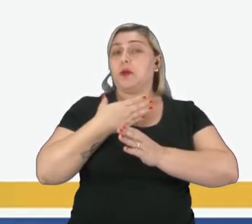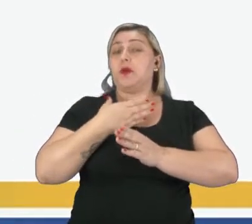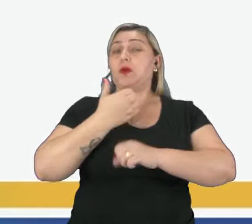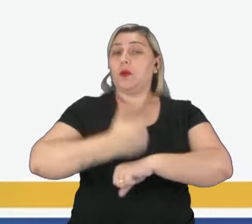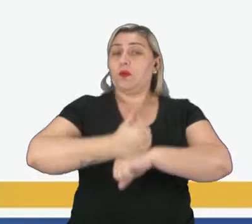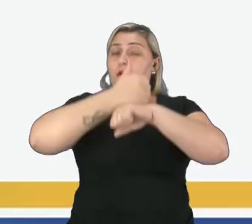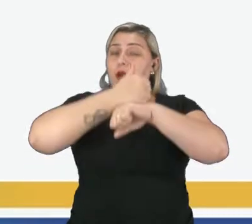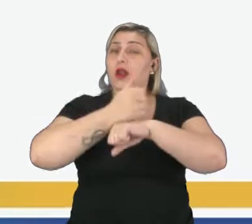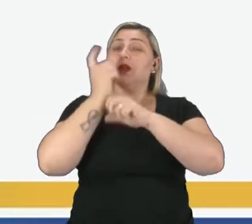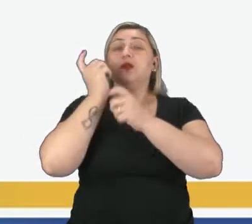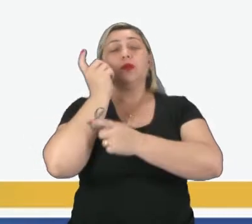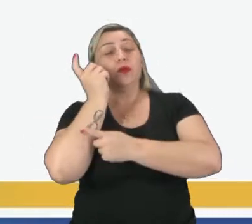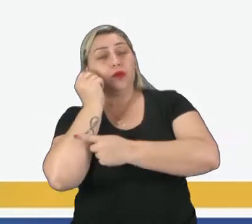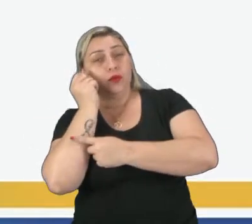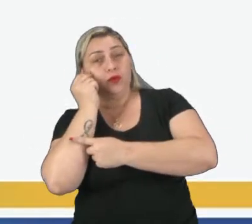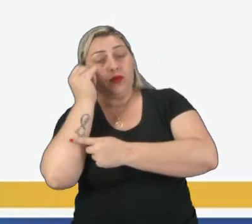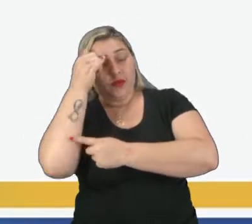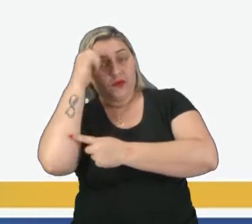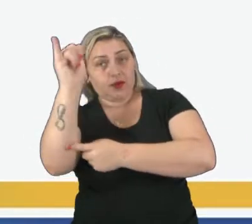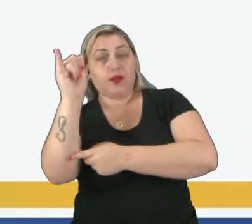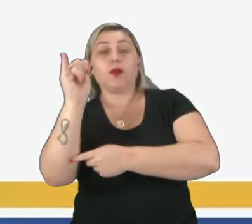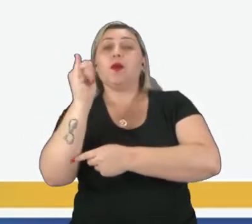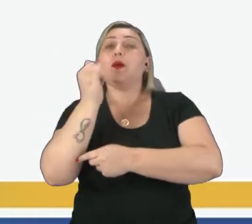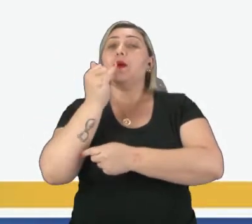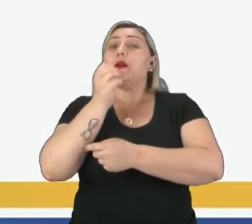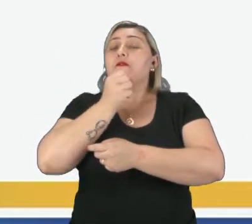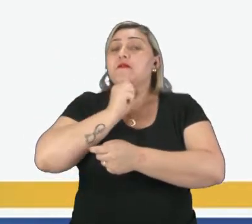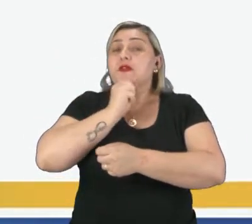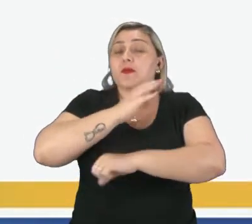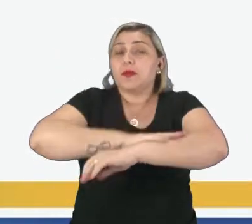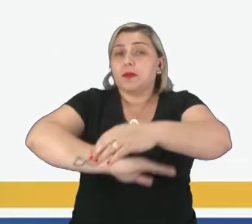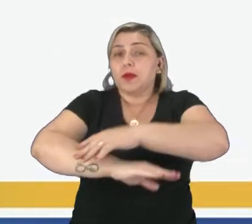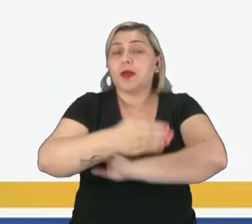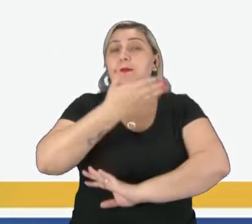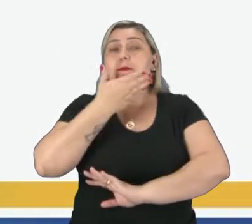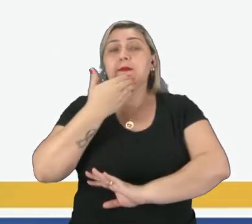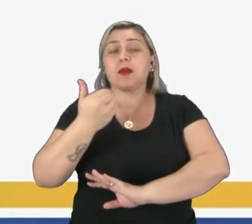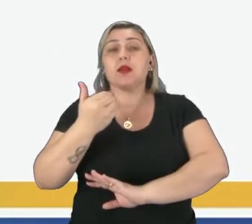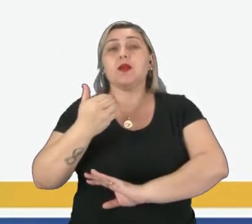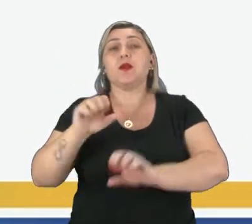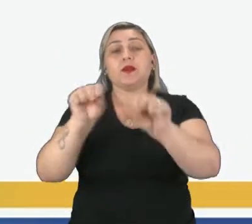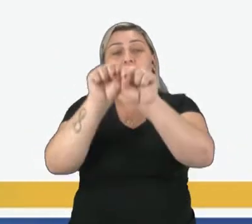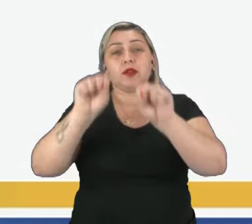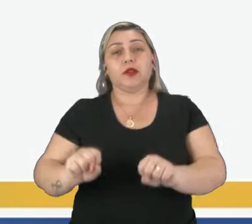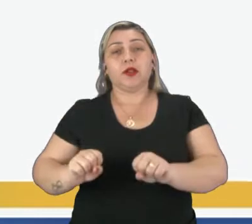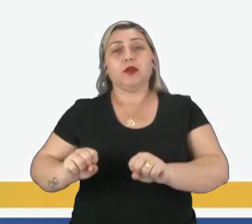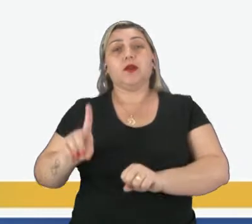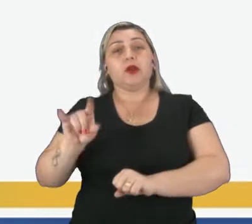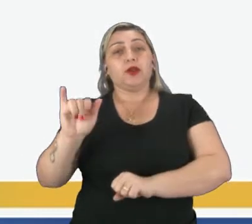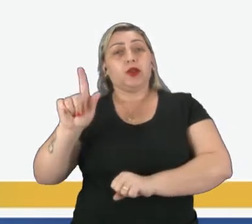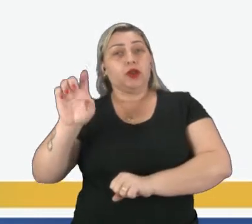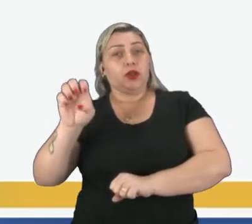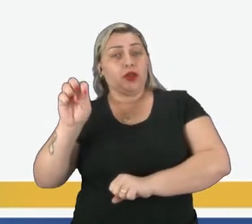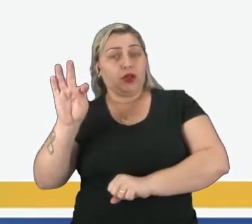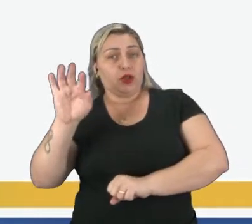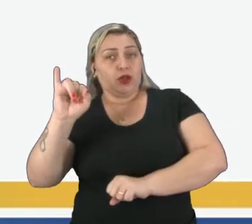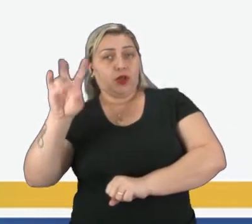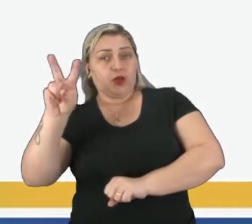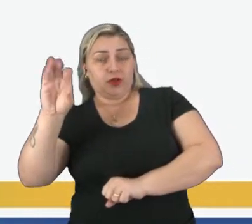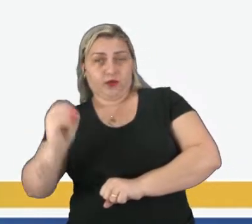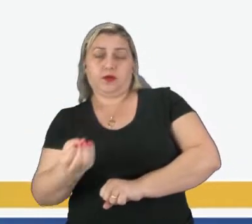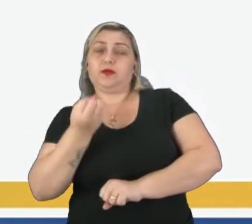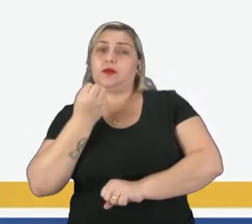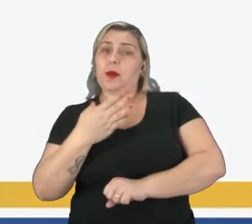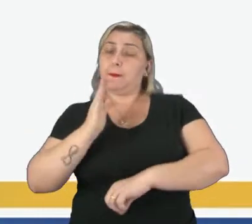o envelhecimento precoce da pele, melhora o sistema digestivo e fornece disposição